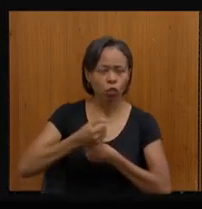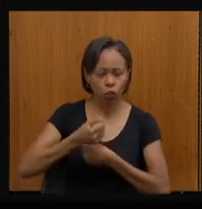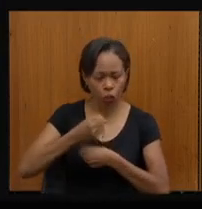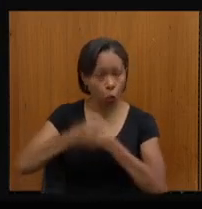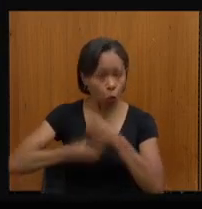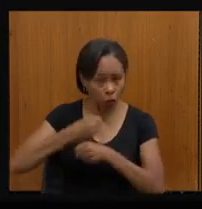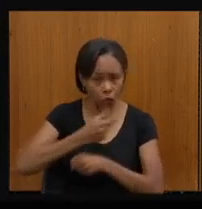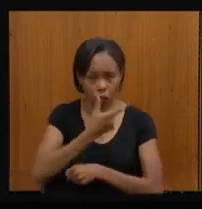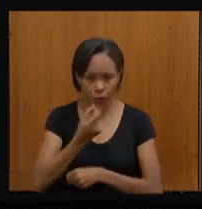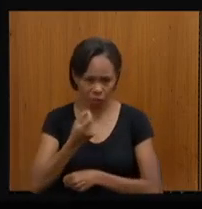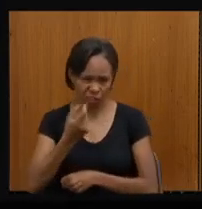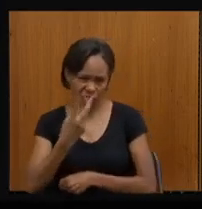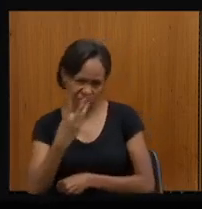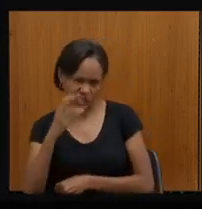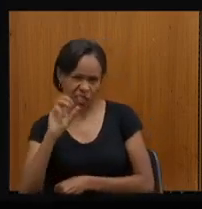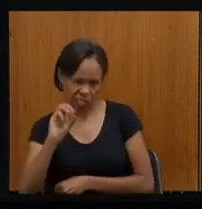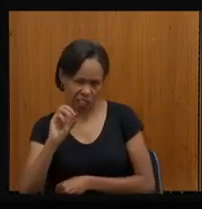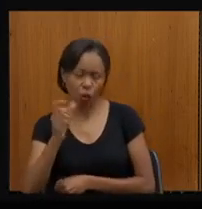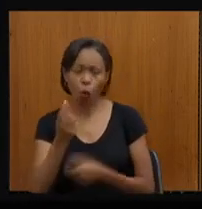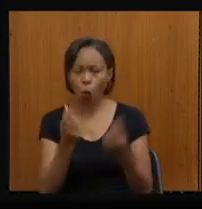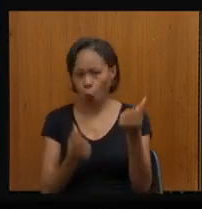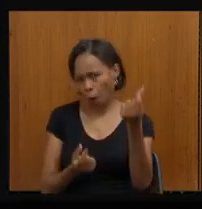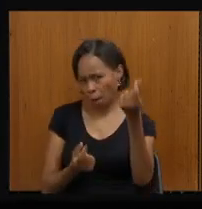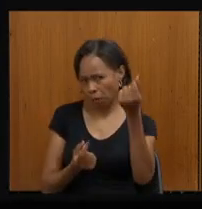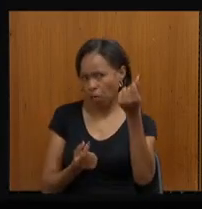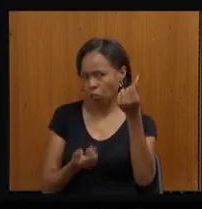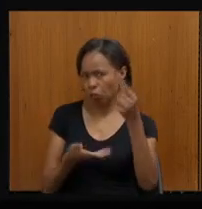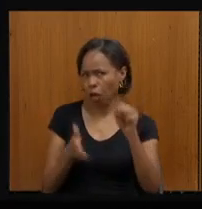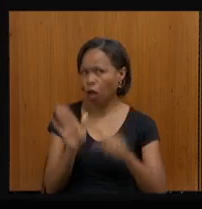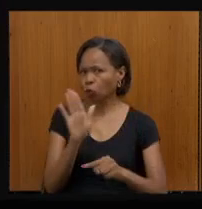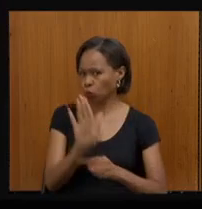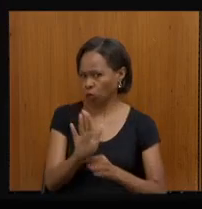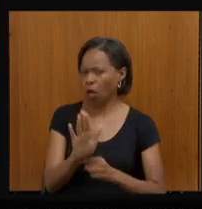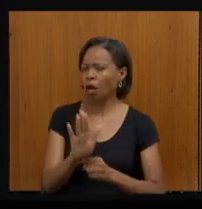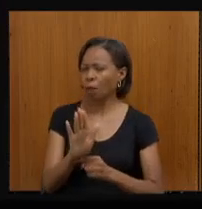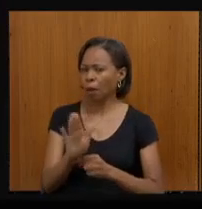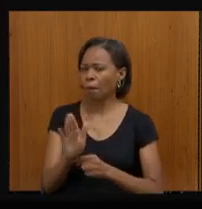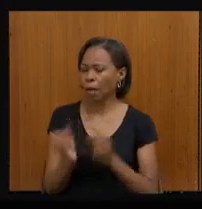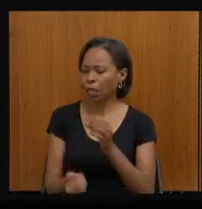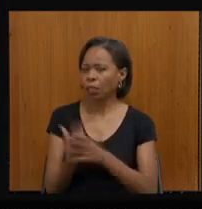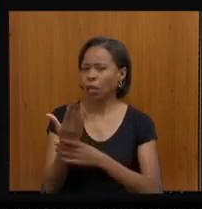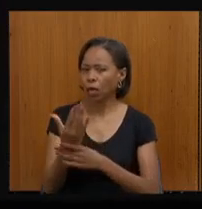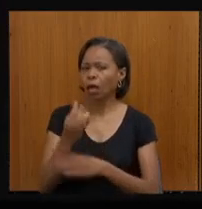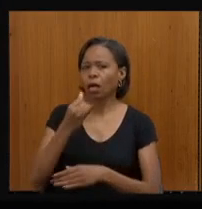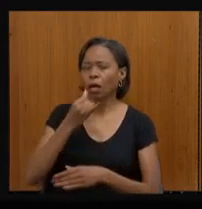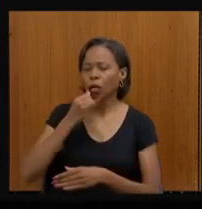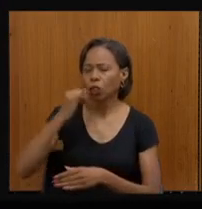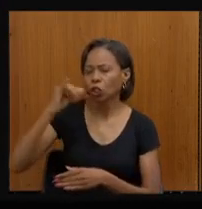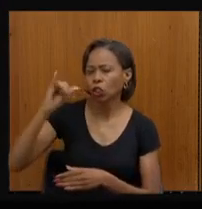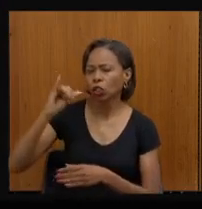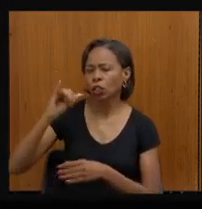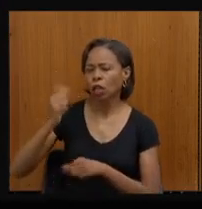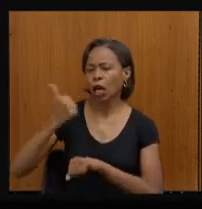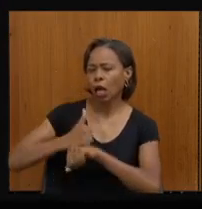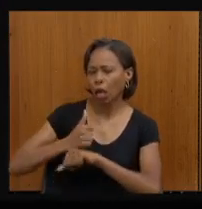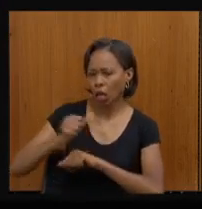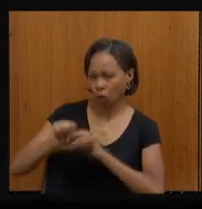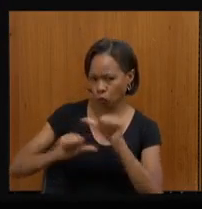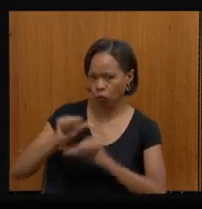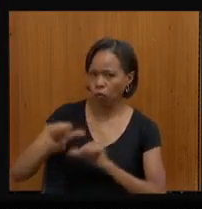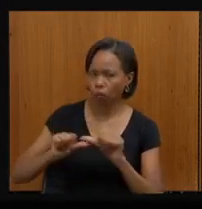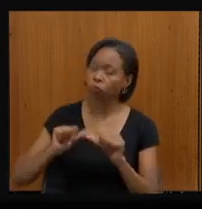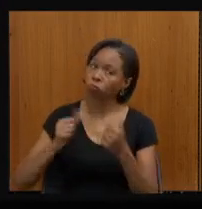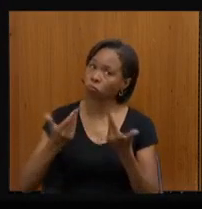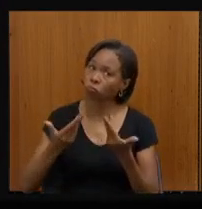ser competitivo para utilização de energias renováveis e na produção de hidrogênio ver então é mais ou menos